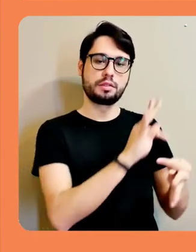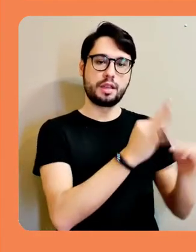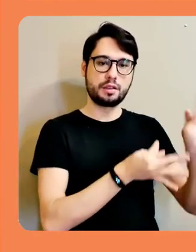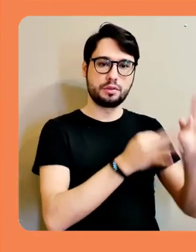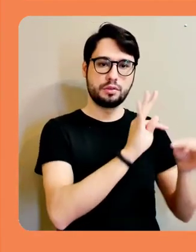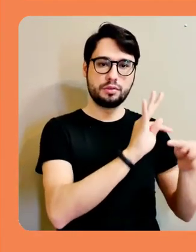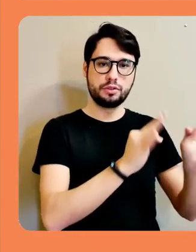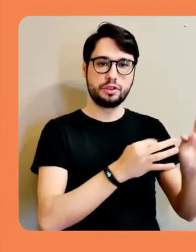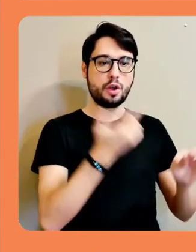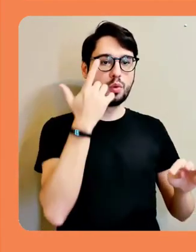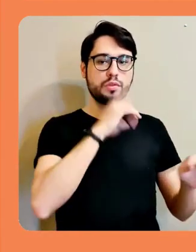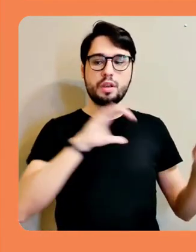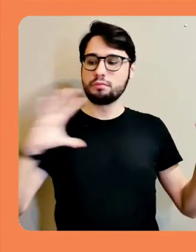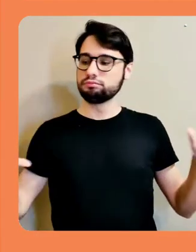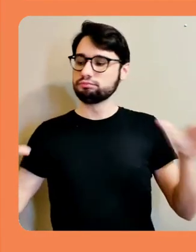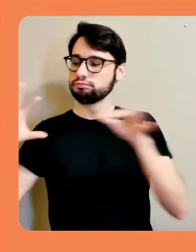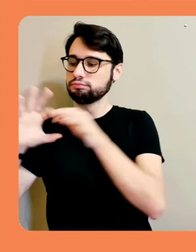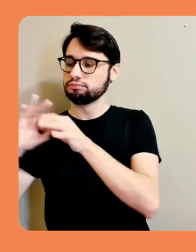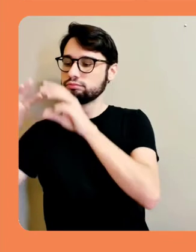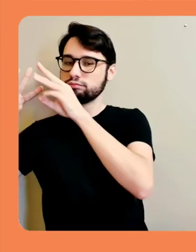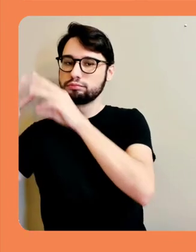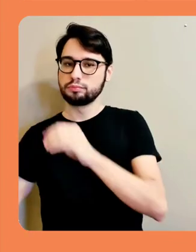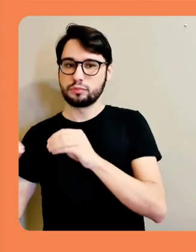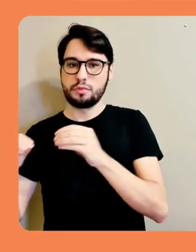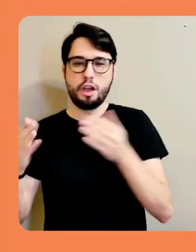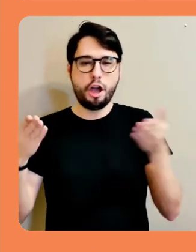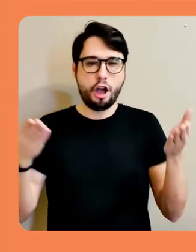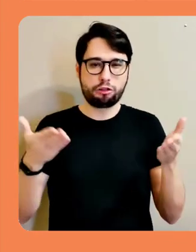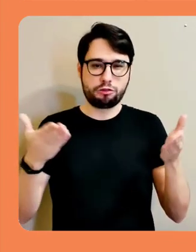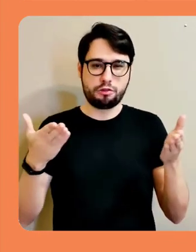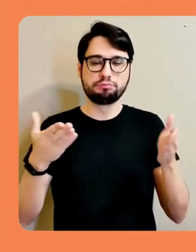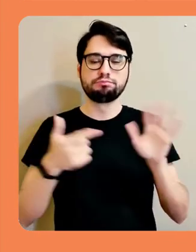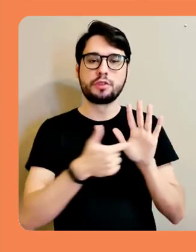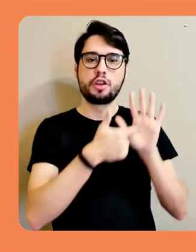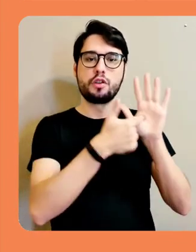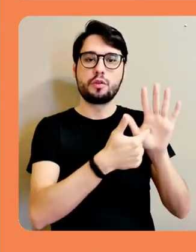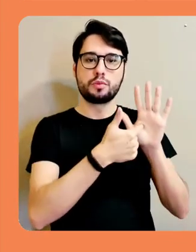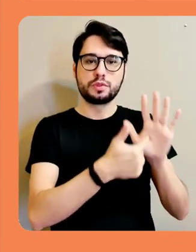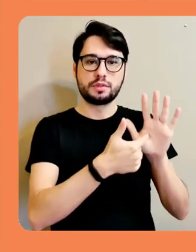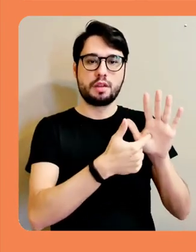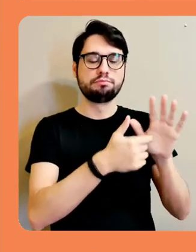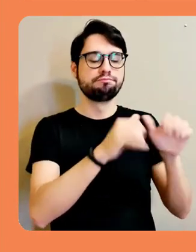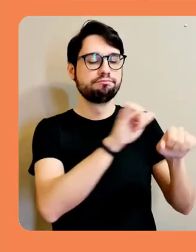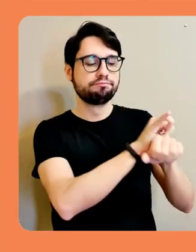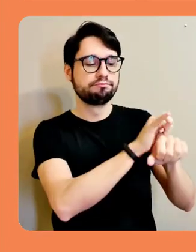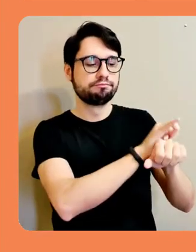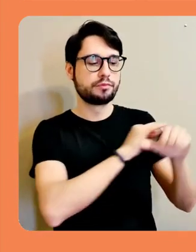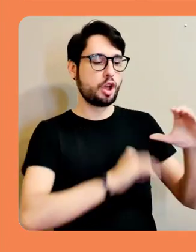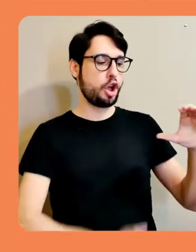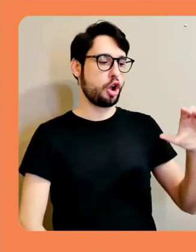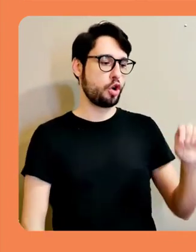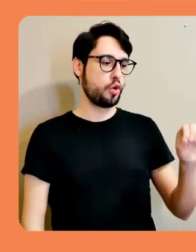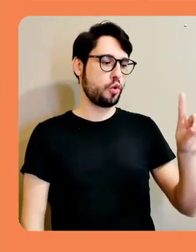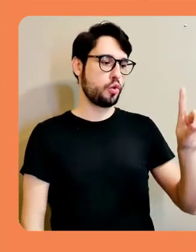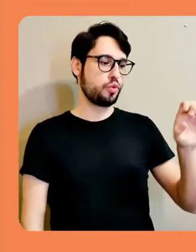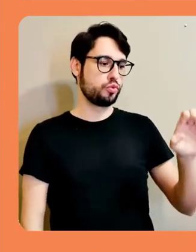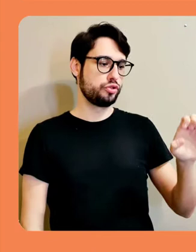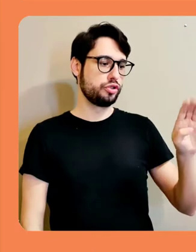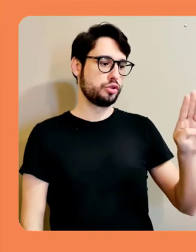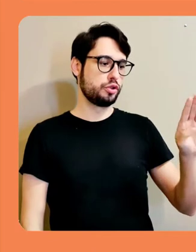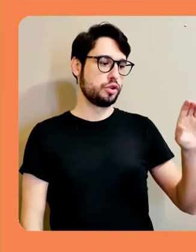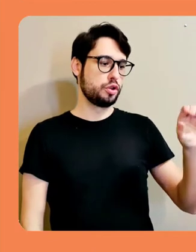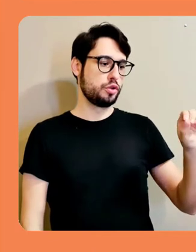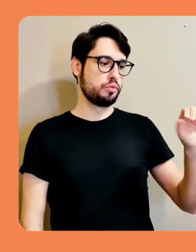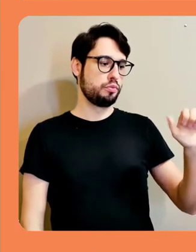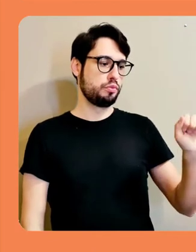e aqui uma outra ferramenta que tem essa tecnologia LT I então por exemplo o que nós vamos fazer hoje agora